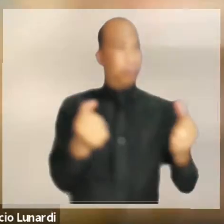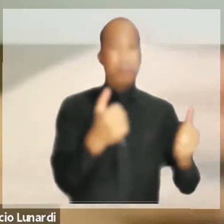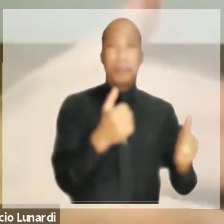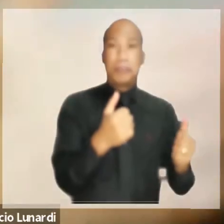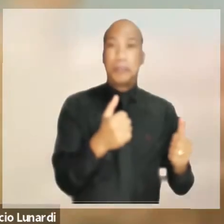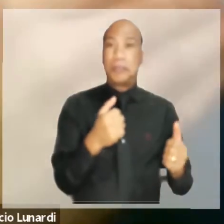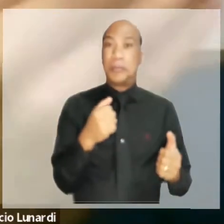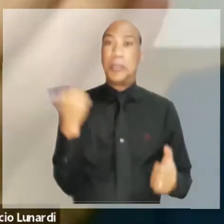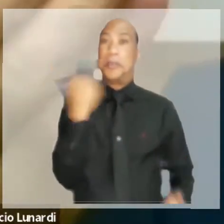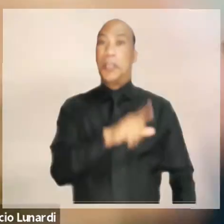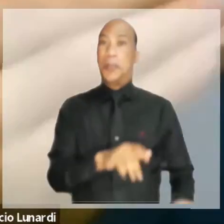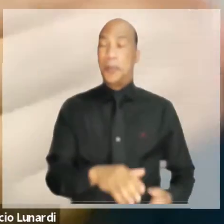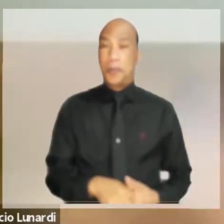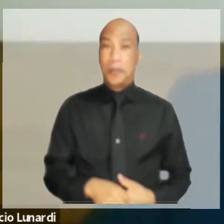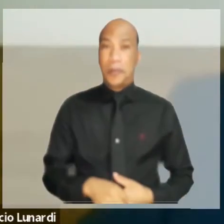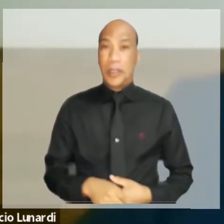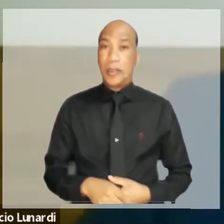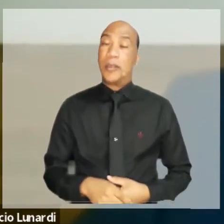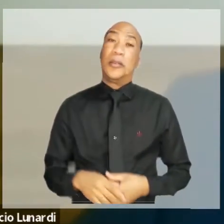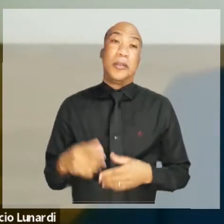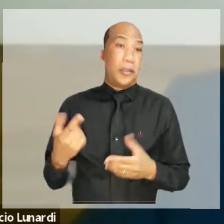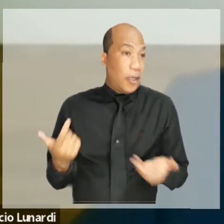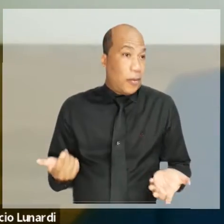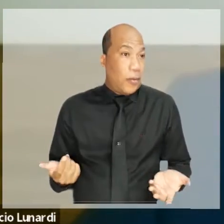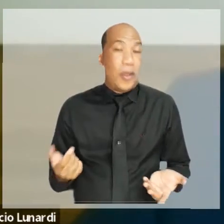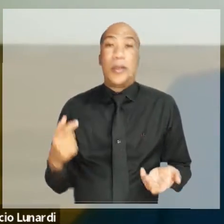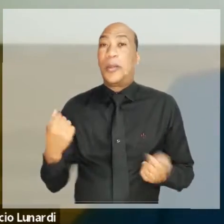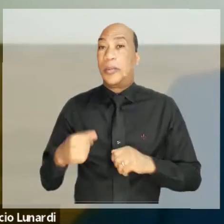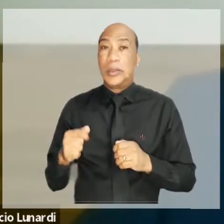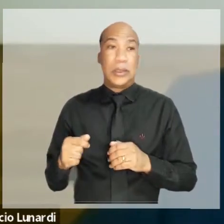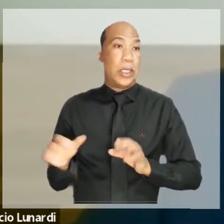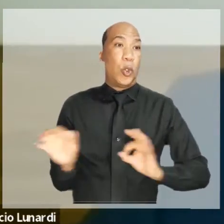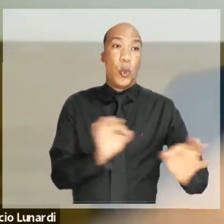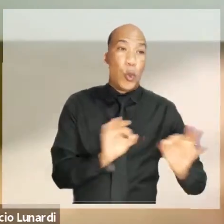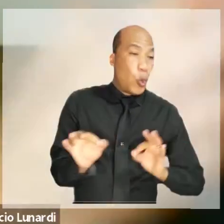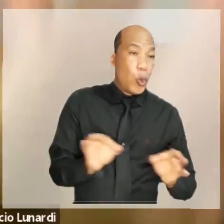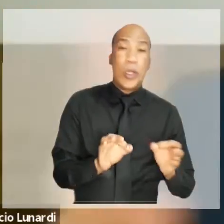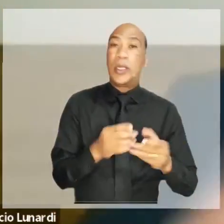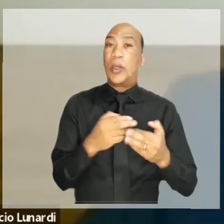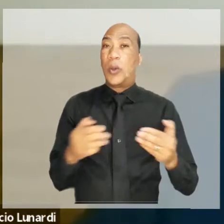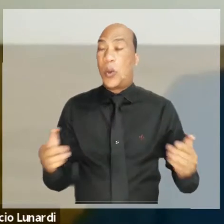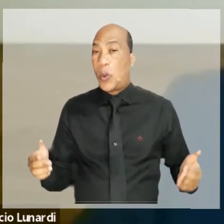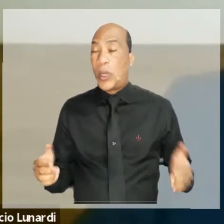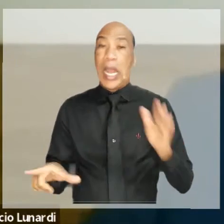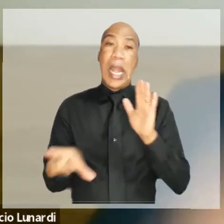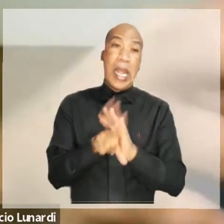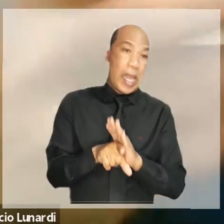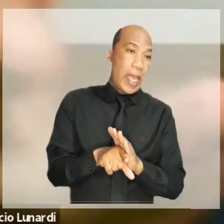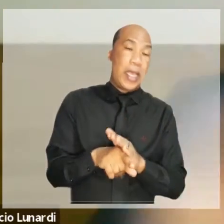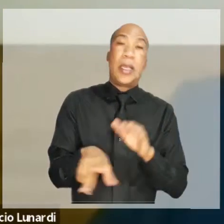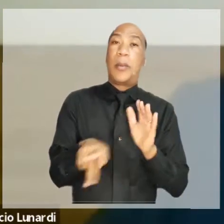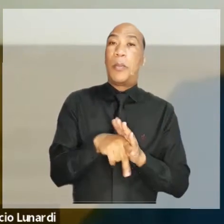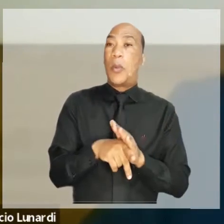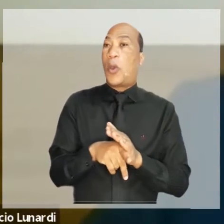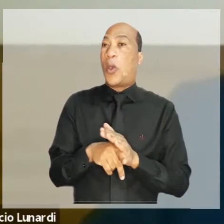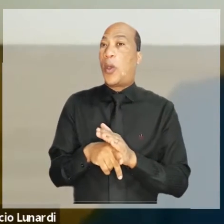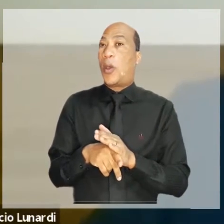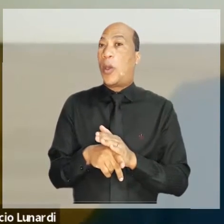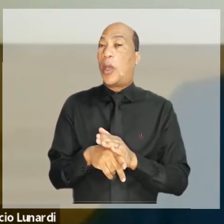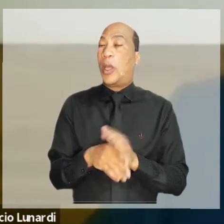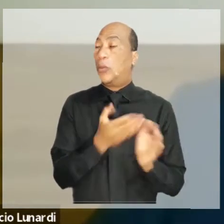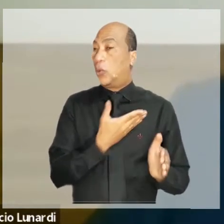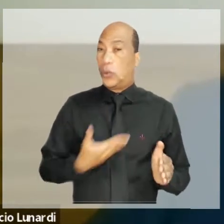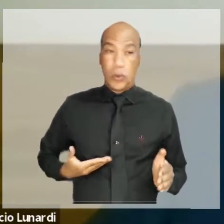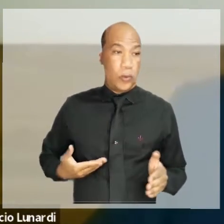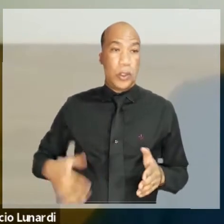né, com políticas públicas, tentando viabilizar o acesso à internet para, né, como uma necessidade mesmo, né, precisa